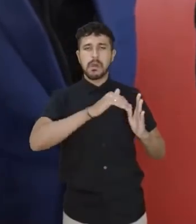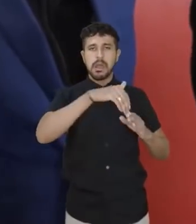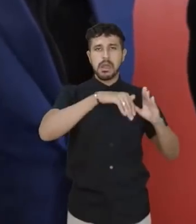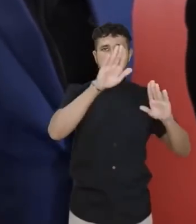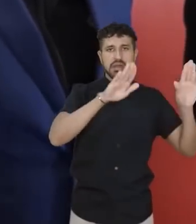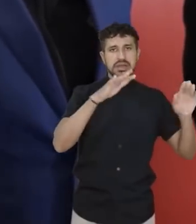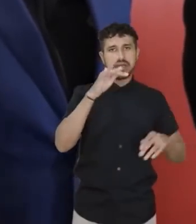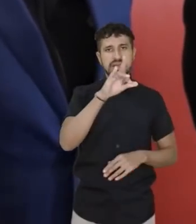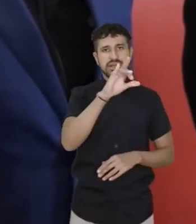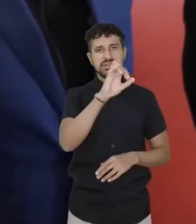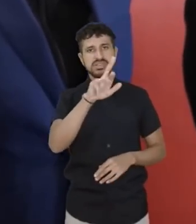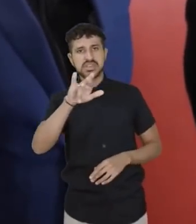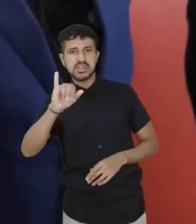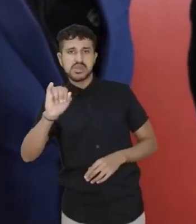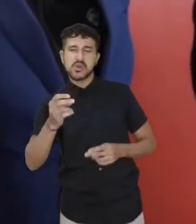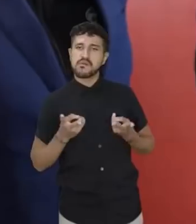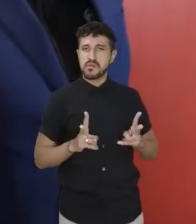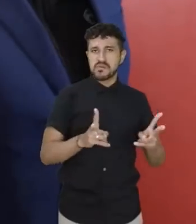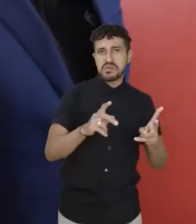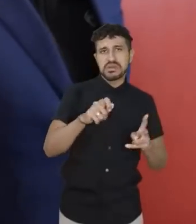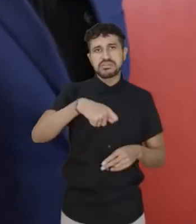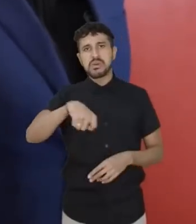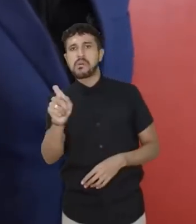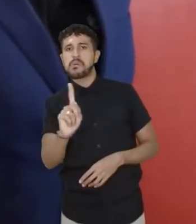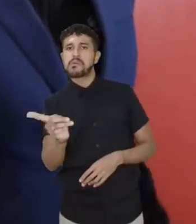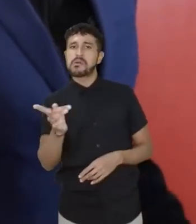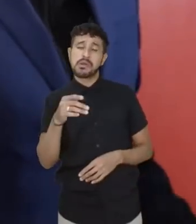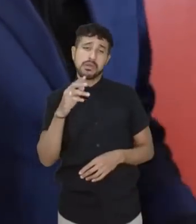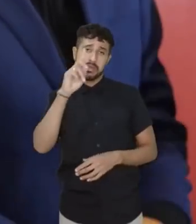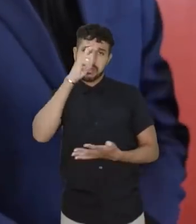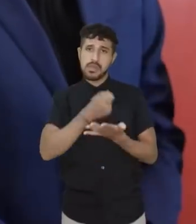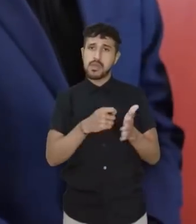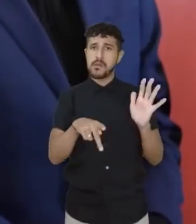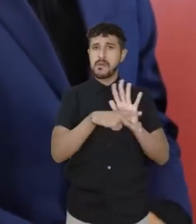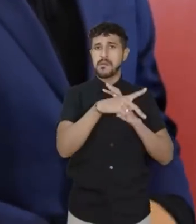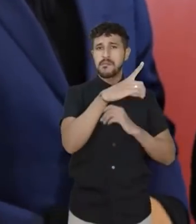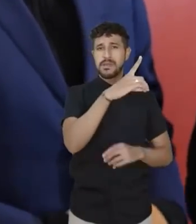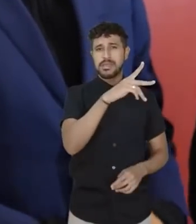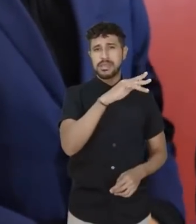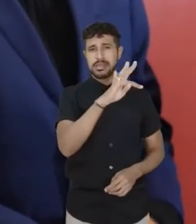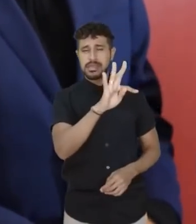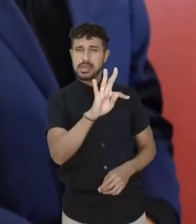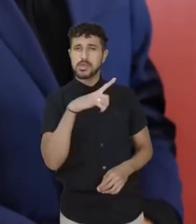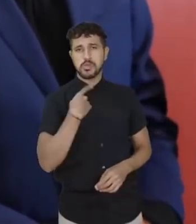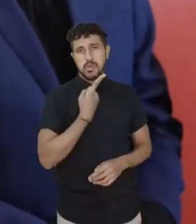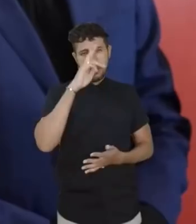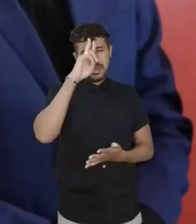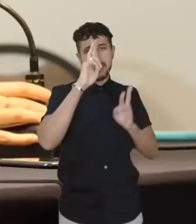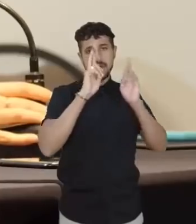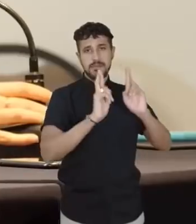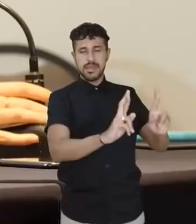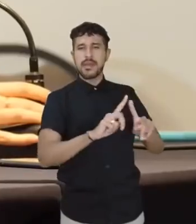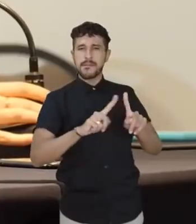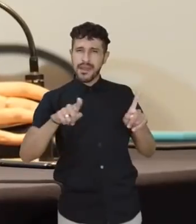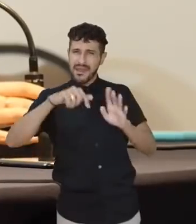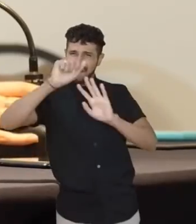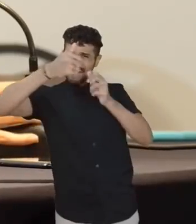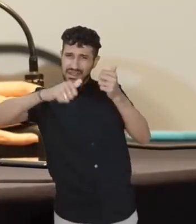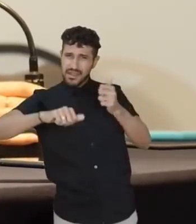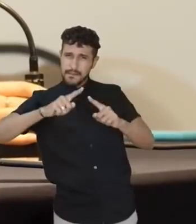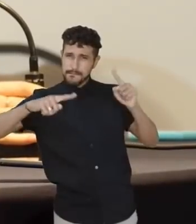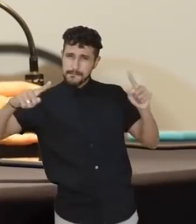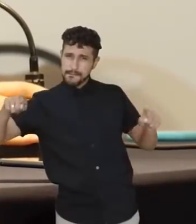Isso é uma decisão que cabe ao PDT tomar, e nós vamos respeitar. Sim, mas nesses cálculos que vocês fizeram, vocês chegaram